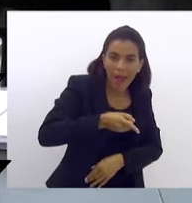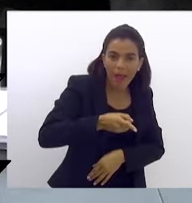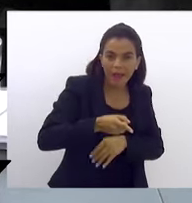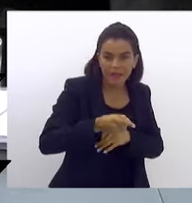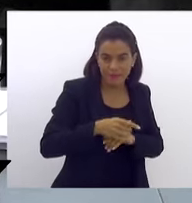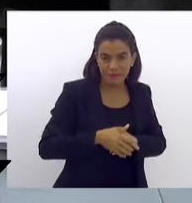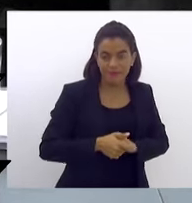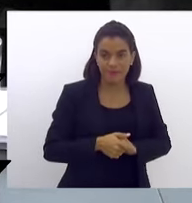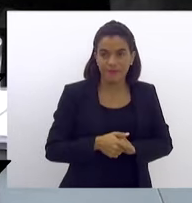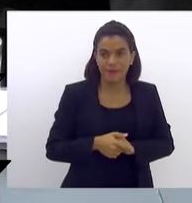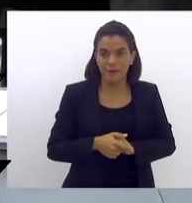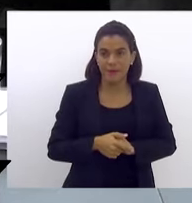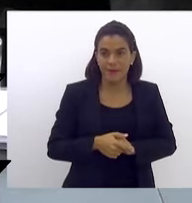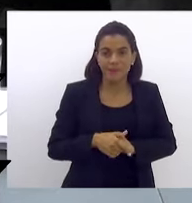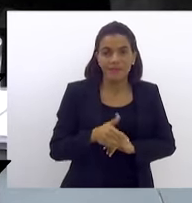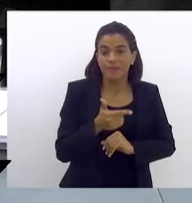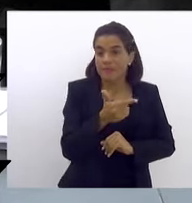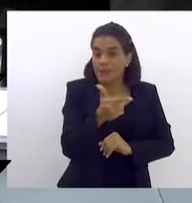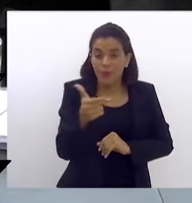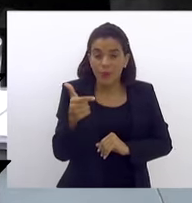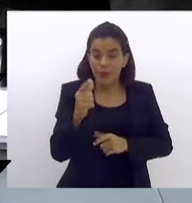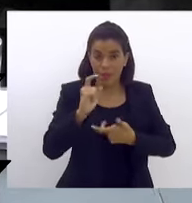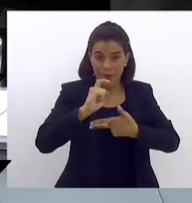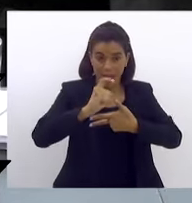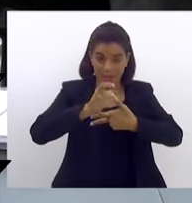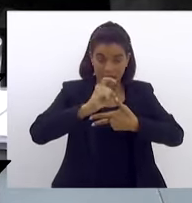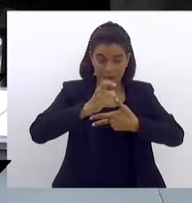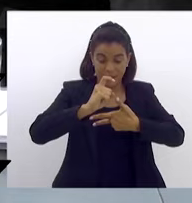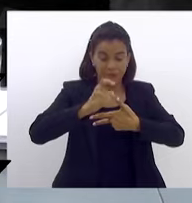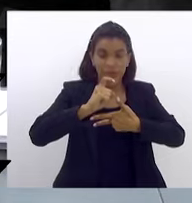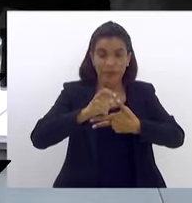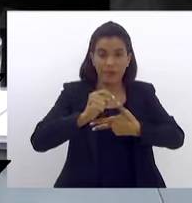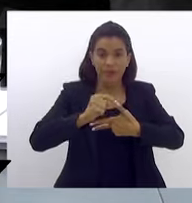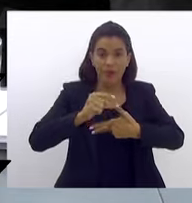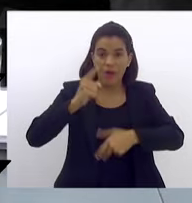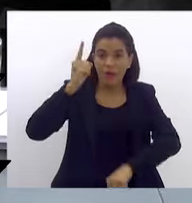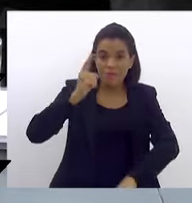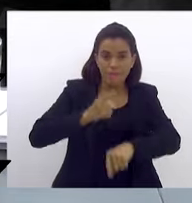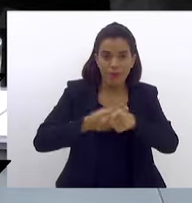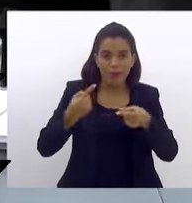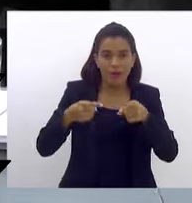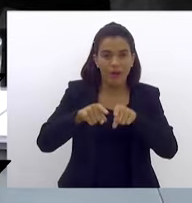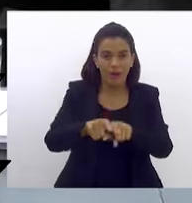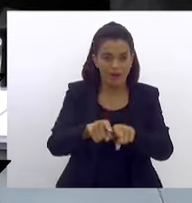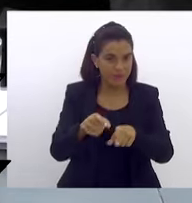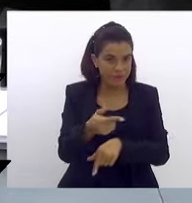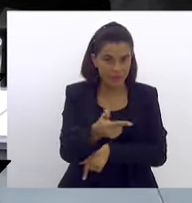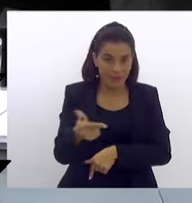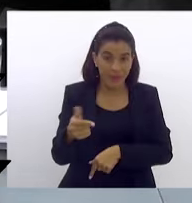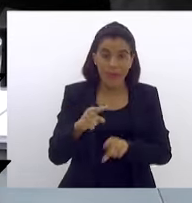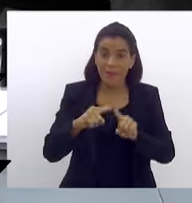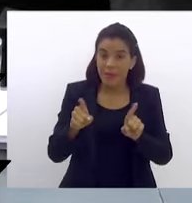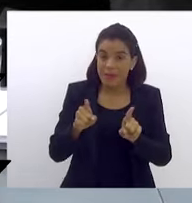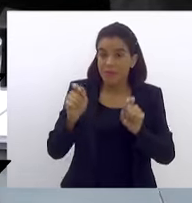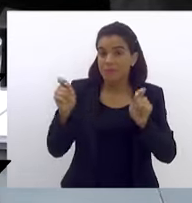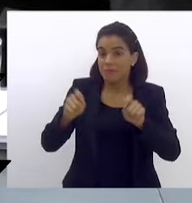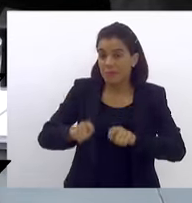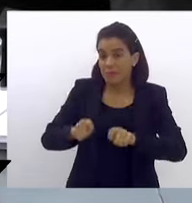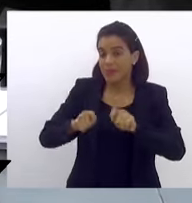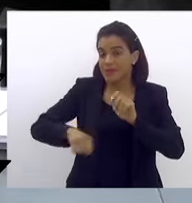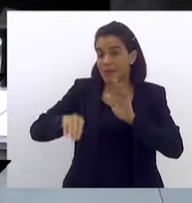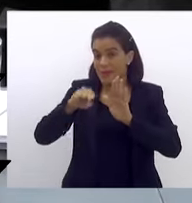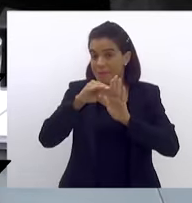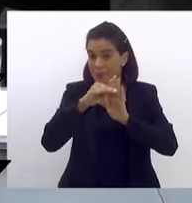obra não tem como o Executivo por hora fazer automaticamente mas isso será objeto exatamente